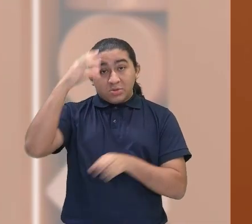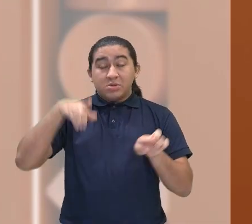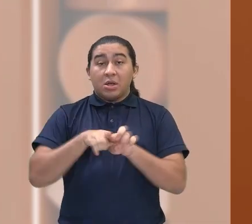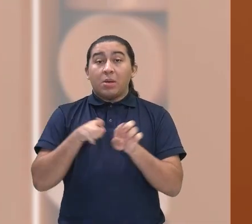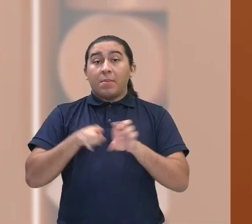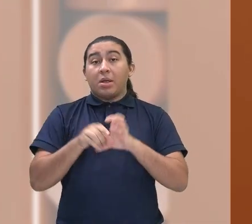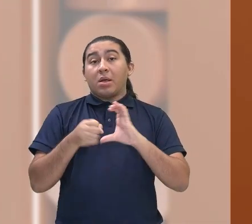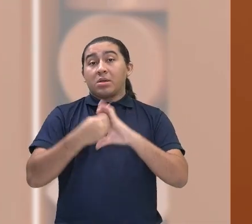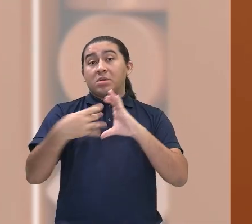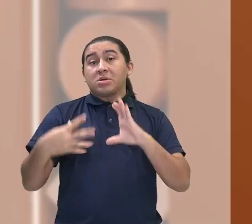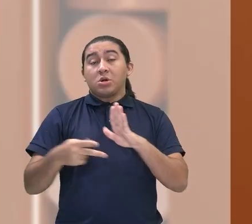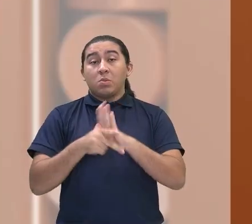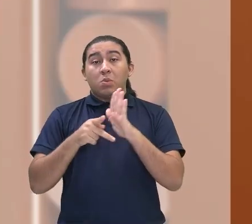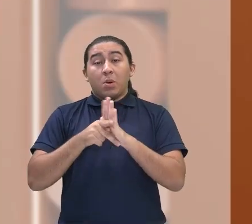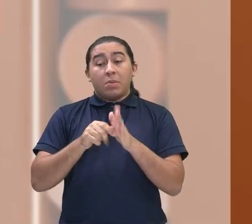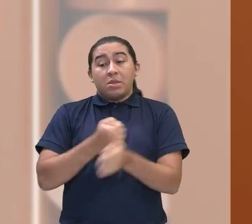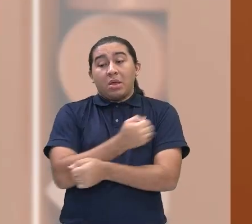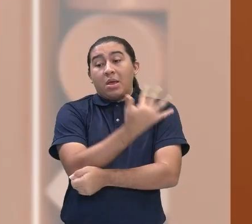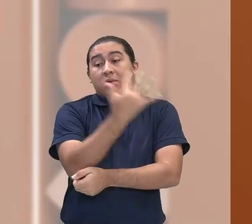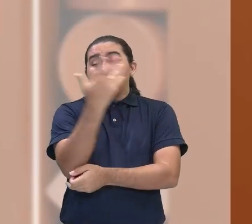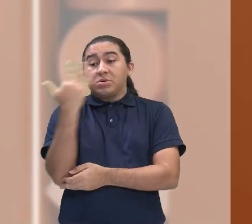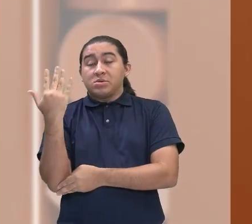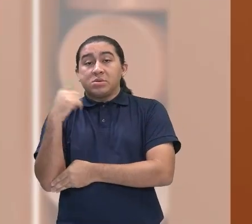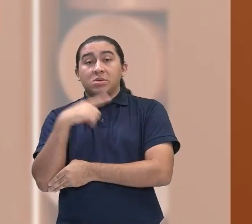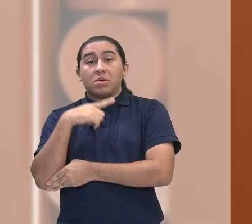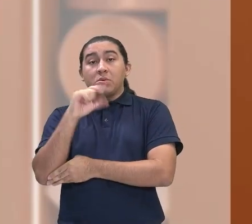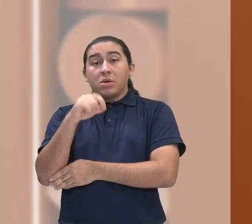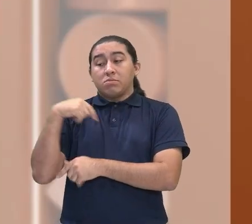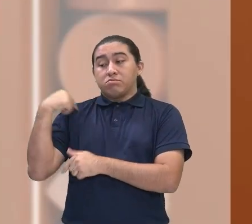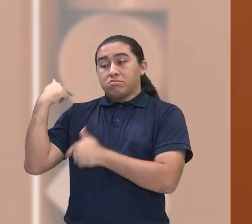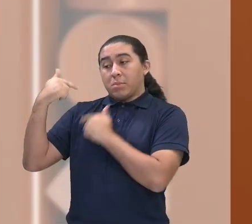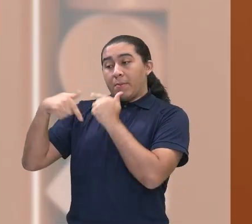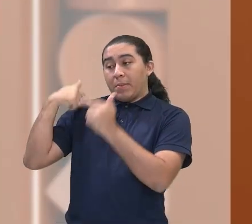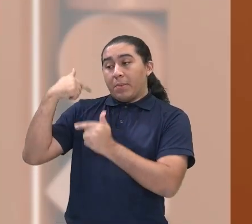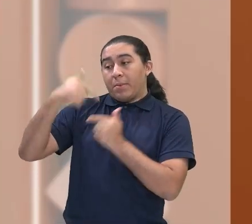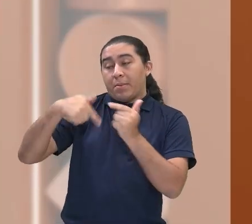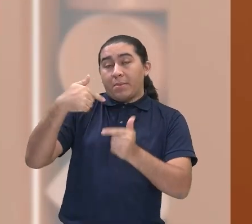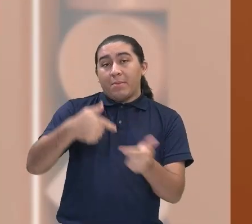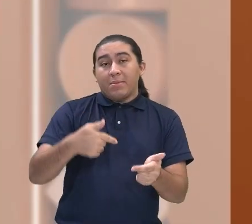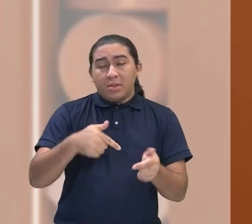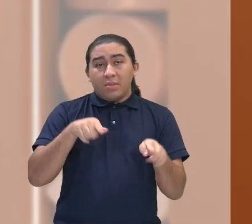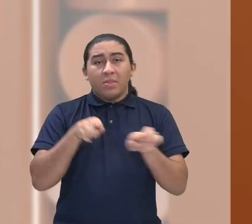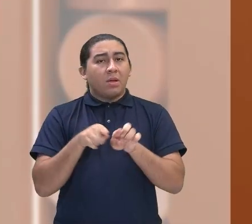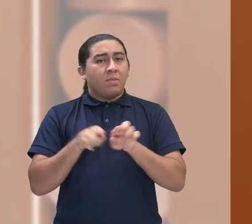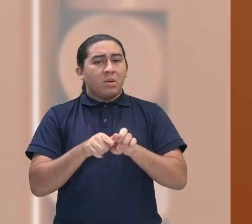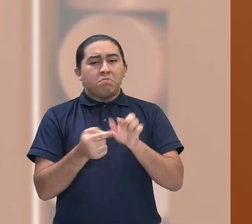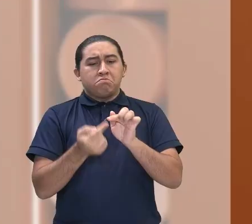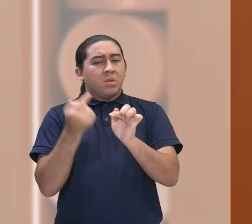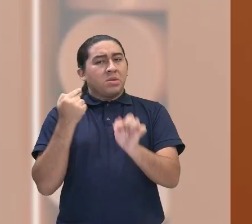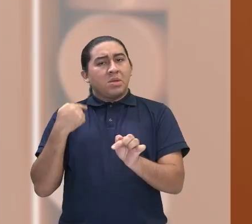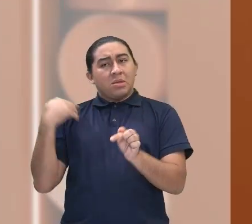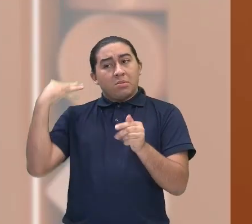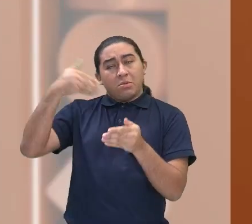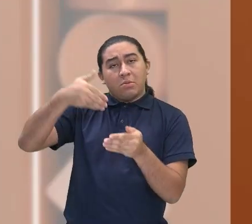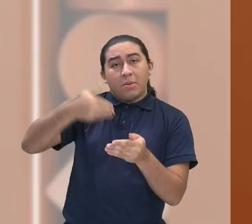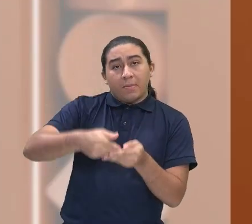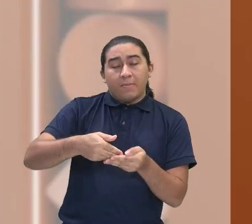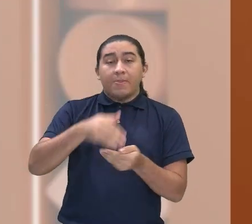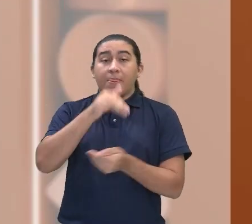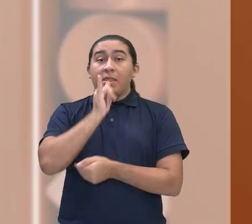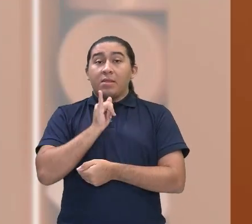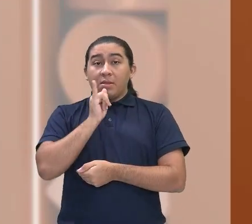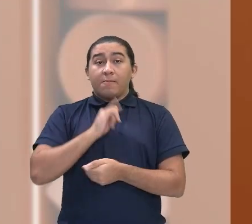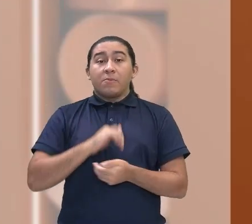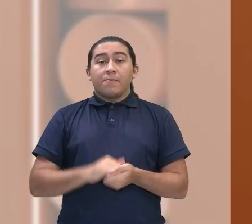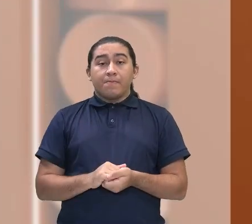da natureza que foram perpassados durante os anos, as décadas, como o exemplo,